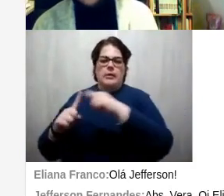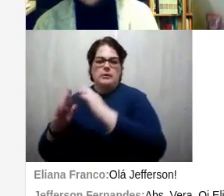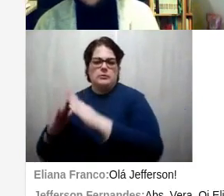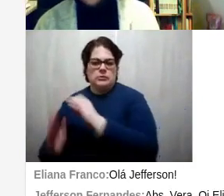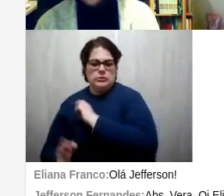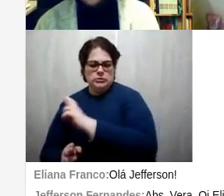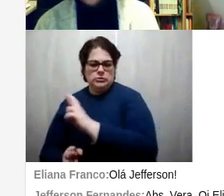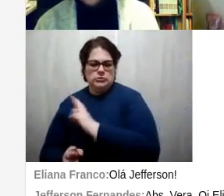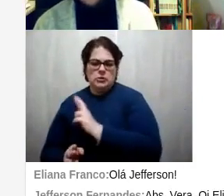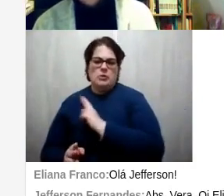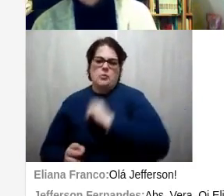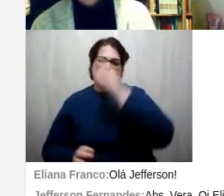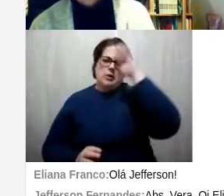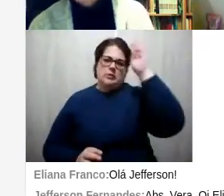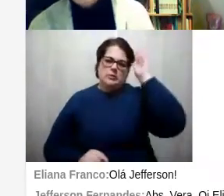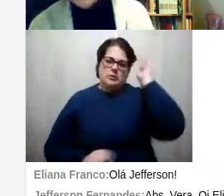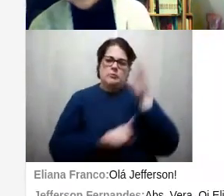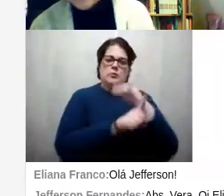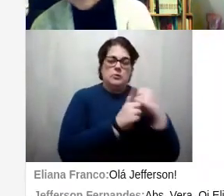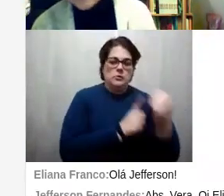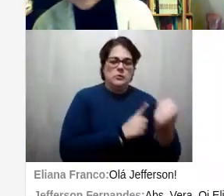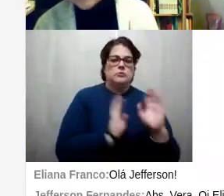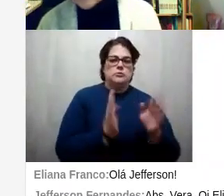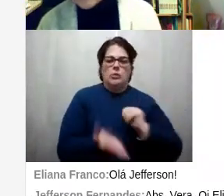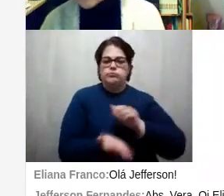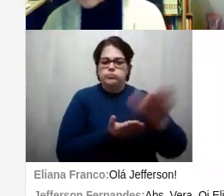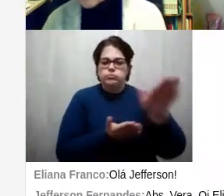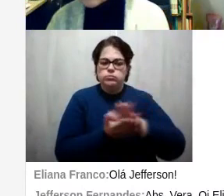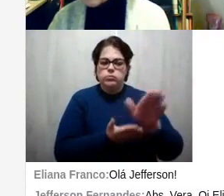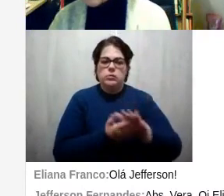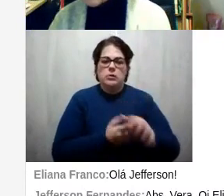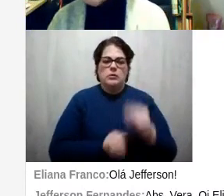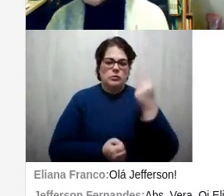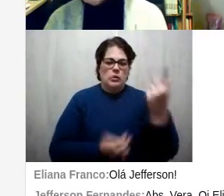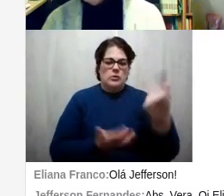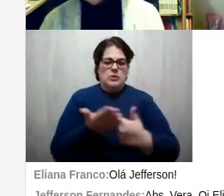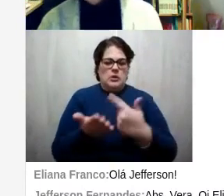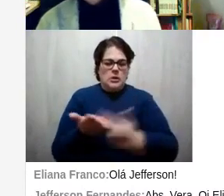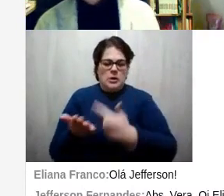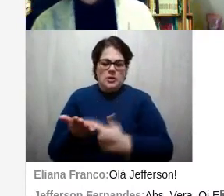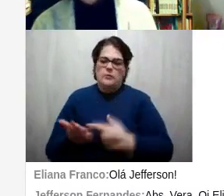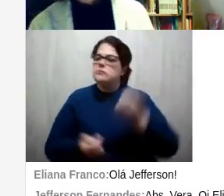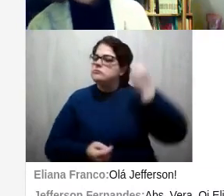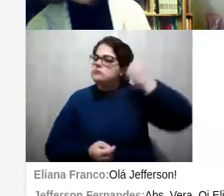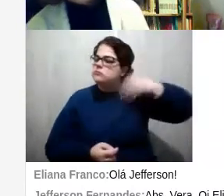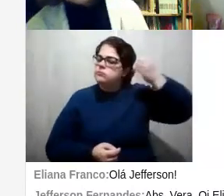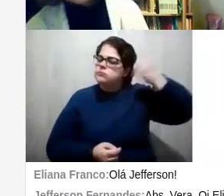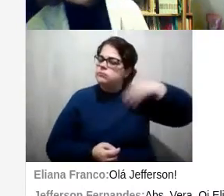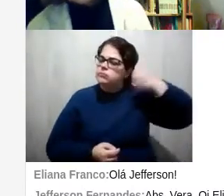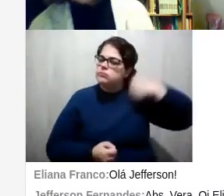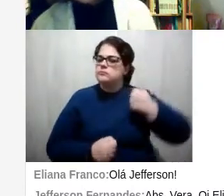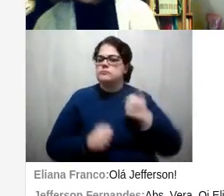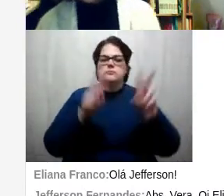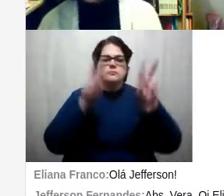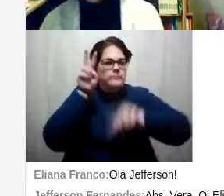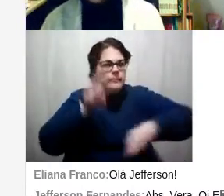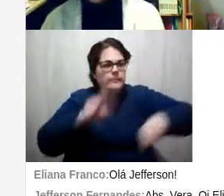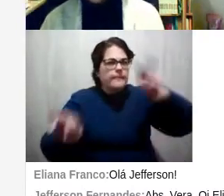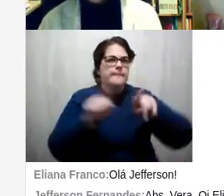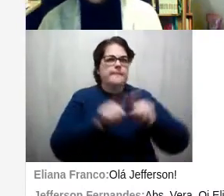Já publicou dois livros sobre o tema: Audiodescrição, Transformando Imagens e Palavras, e Audiodescrição